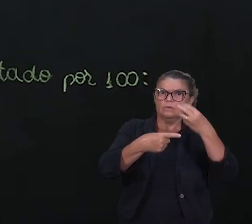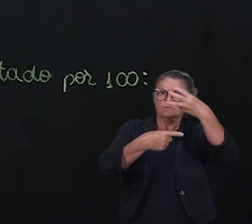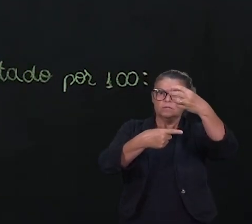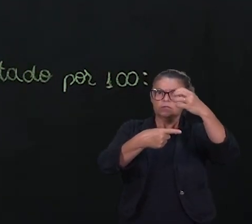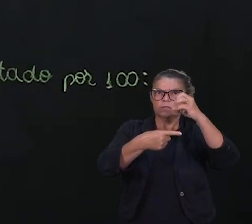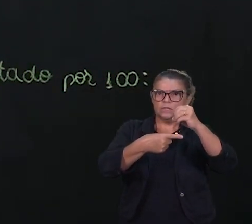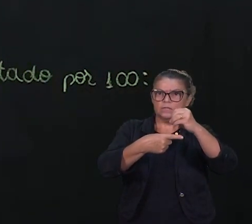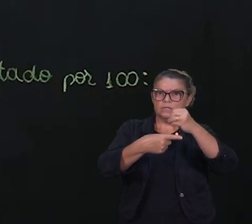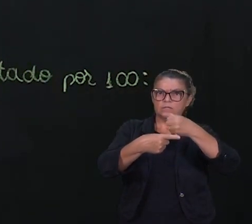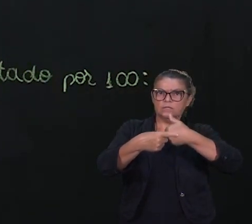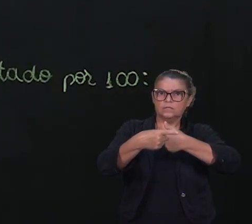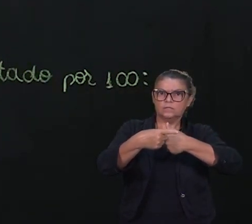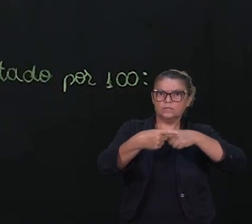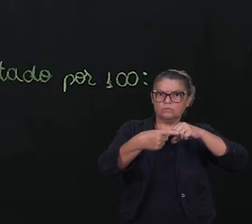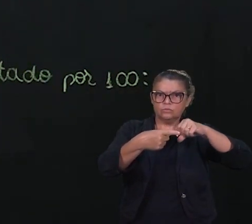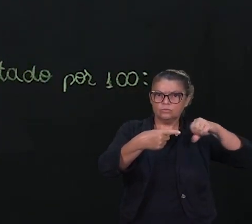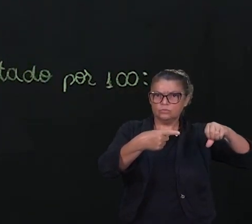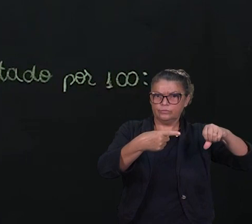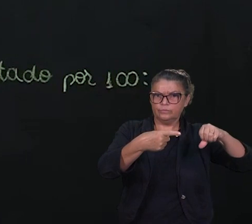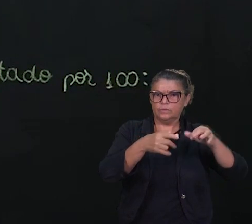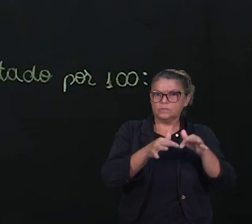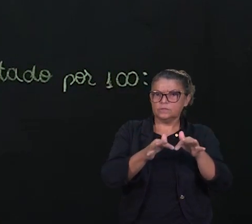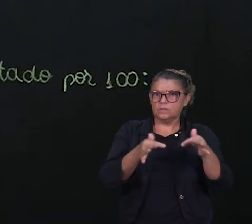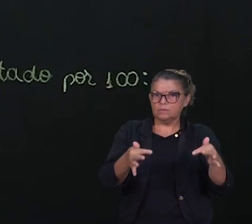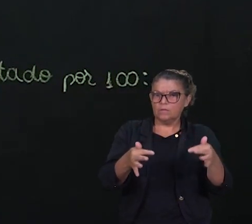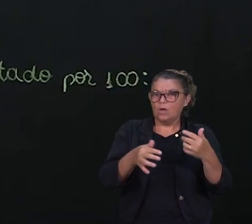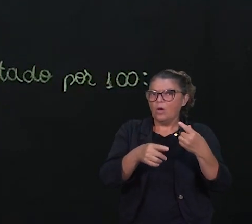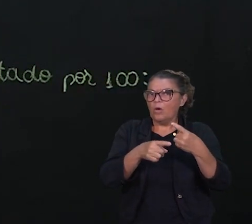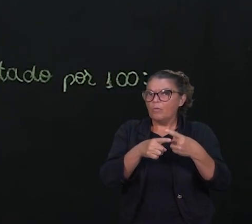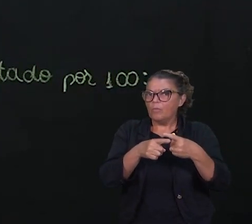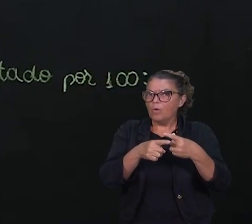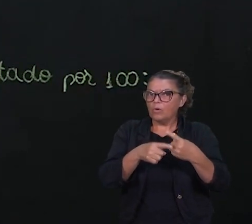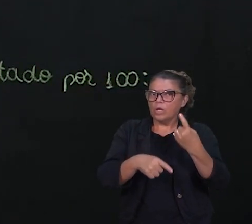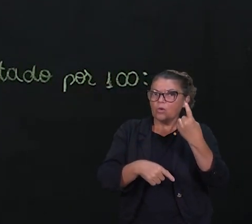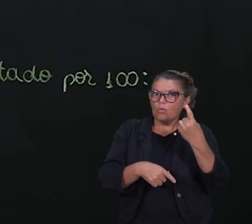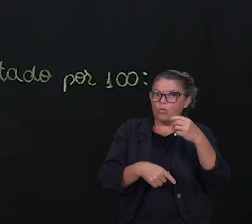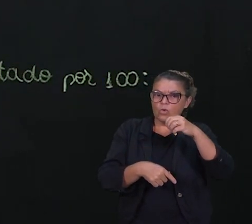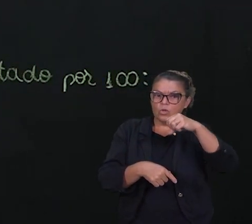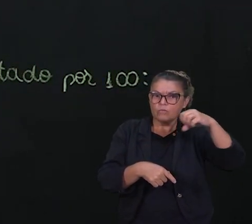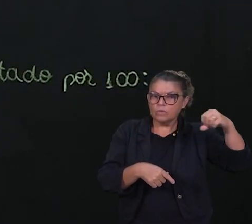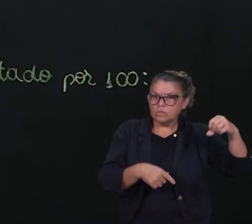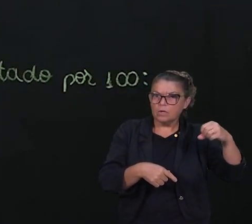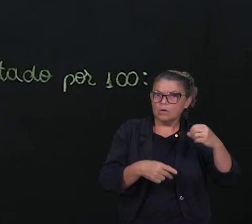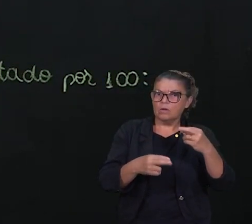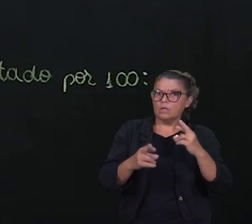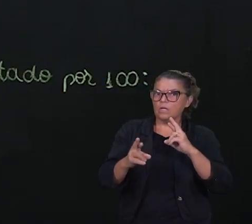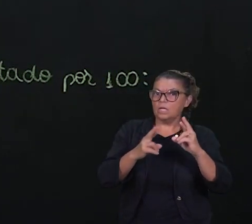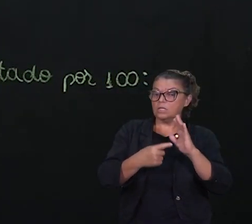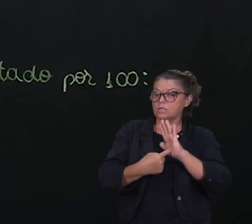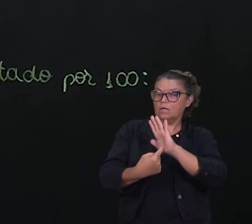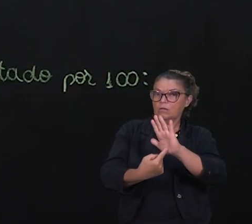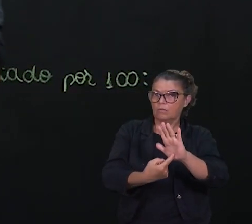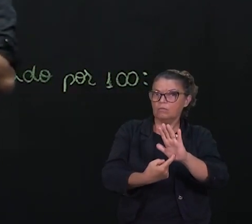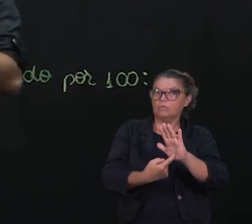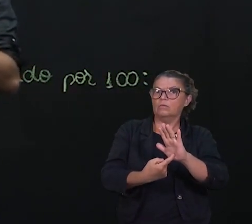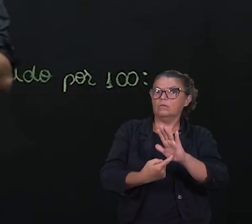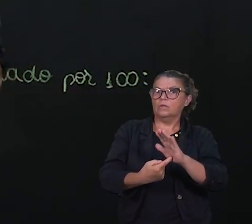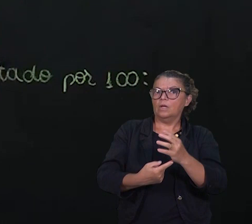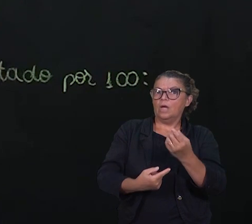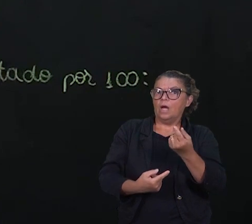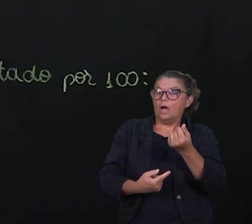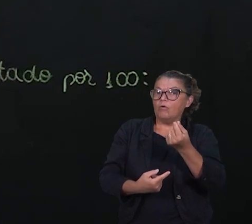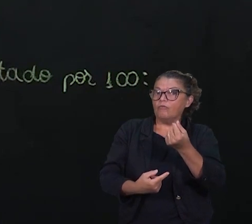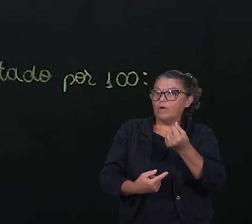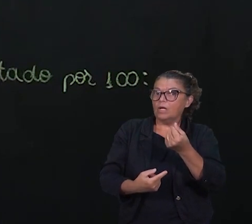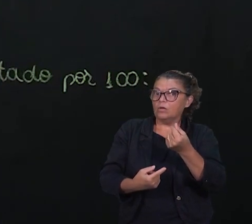30 sobre 199? Simples. Porque 1,99 é em relação, aliás, ao